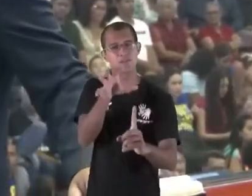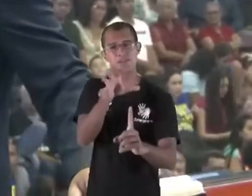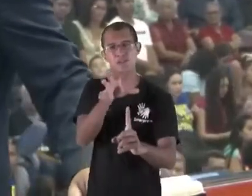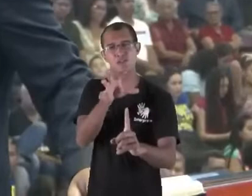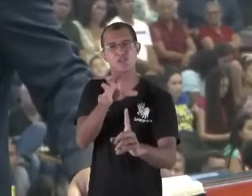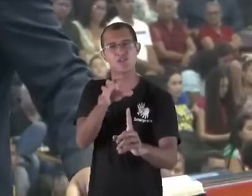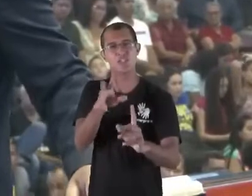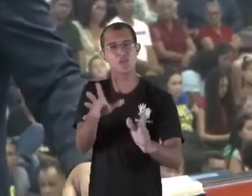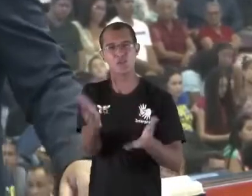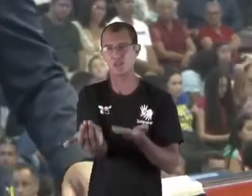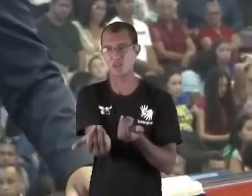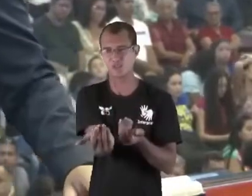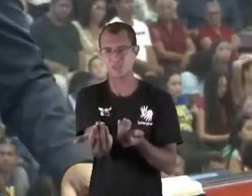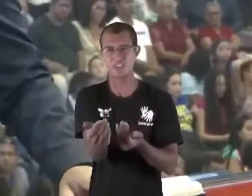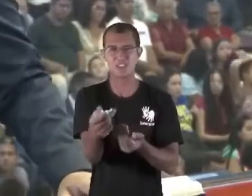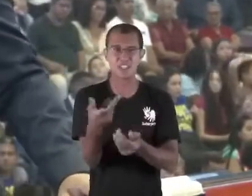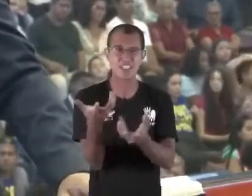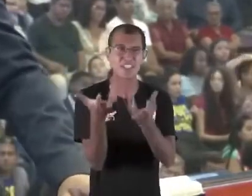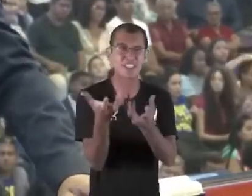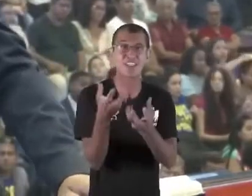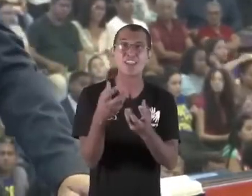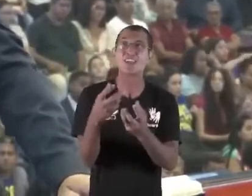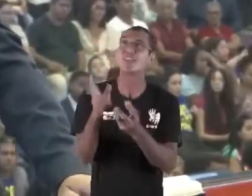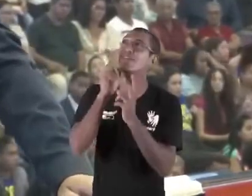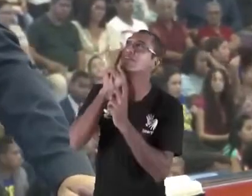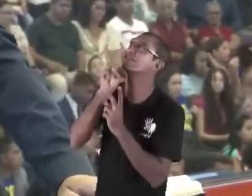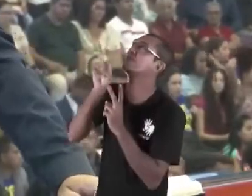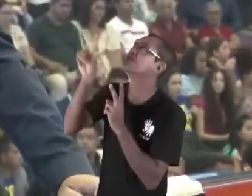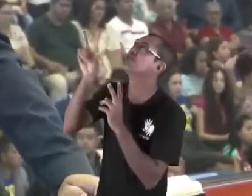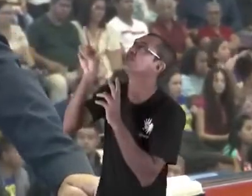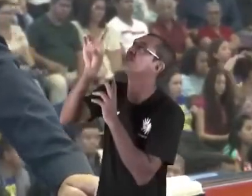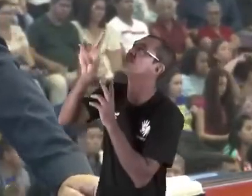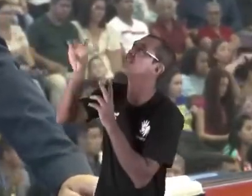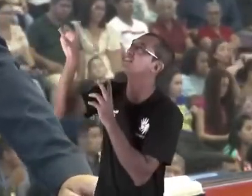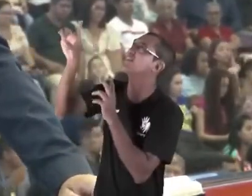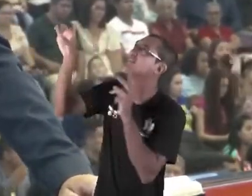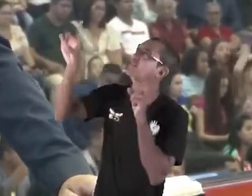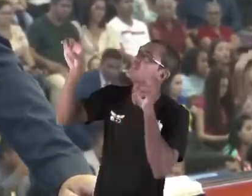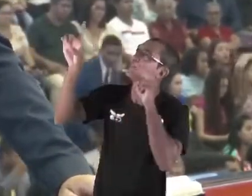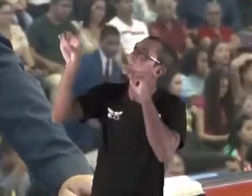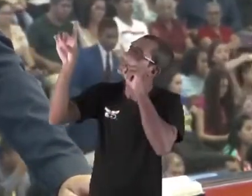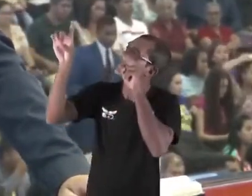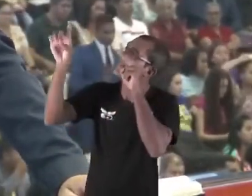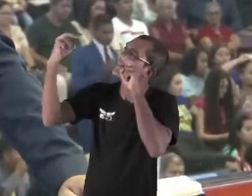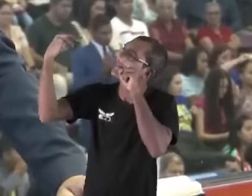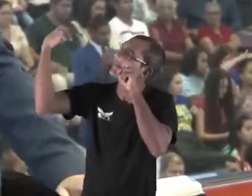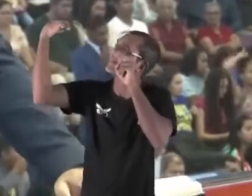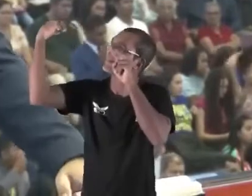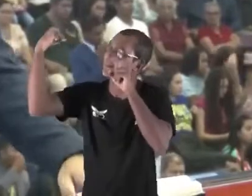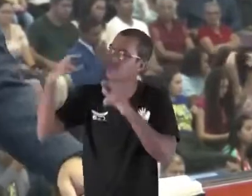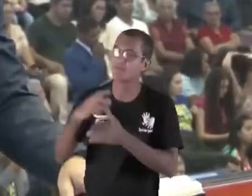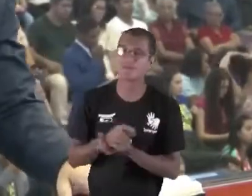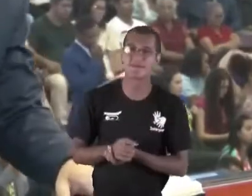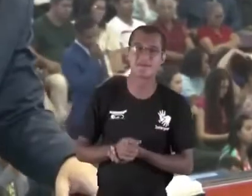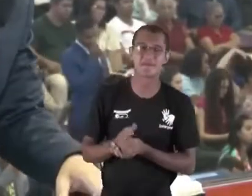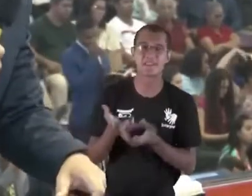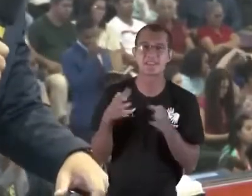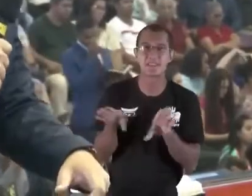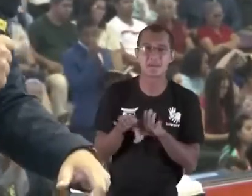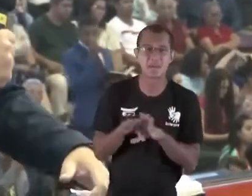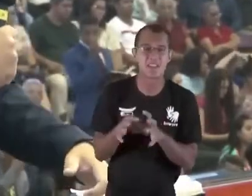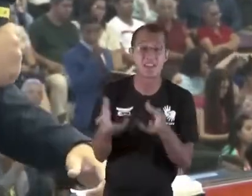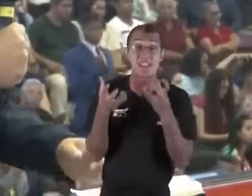jovens a buscar a face do Deus de Israel. Também quero em meu